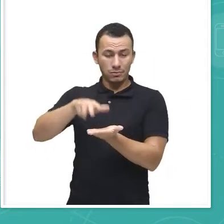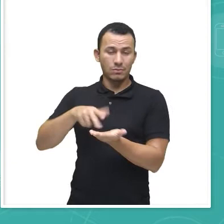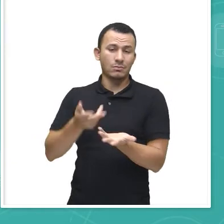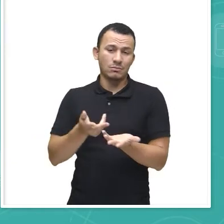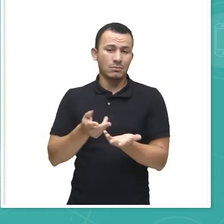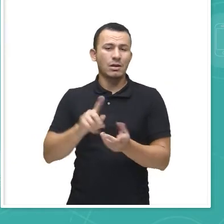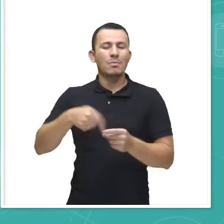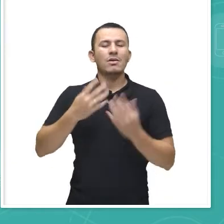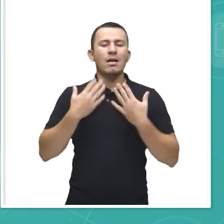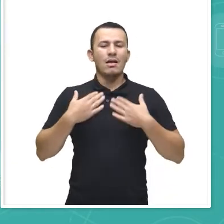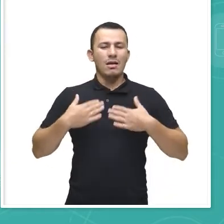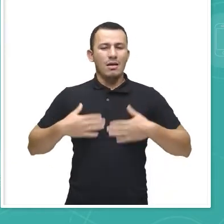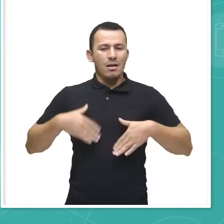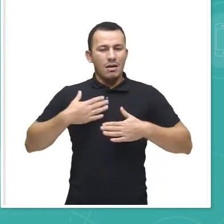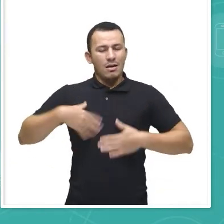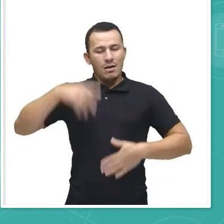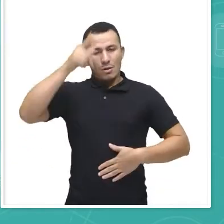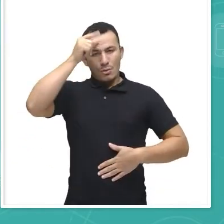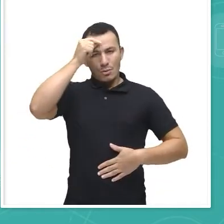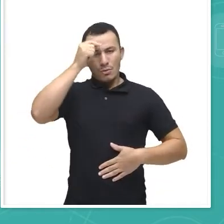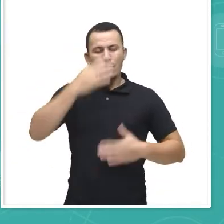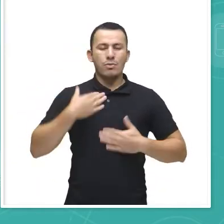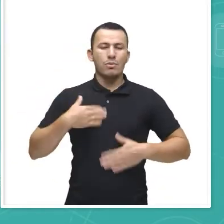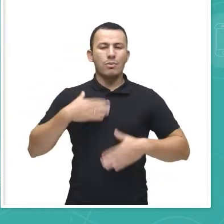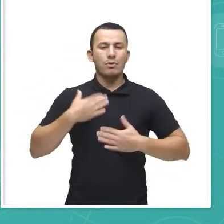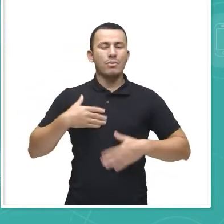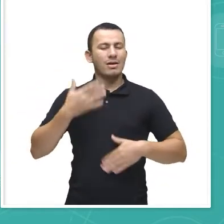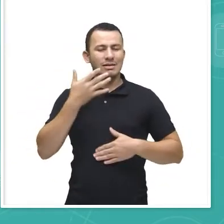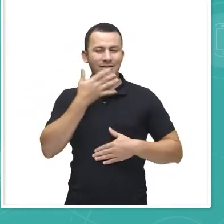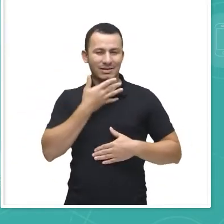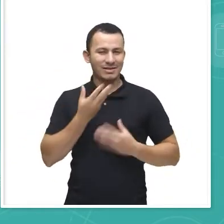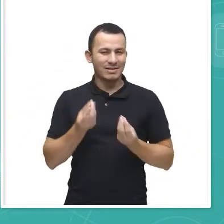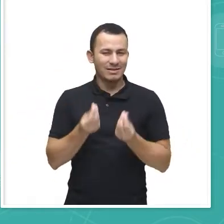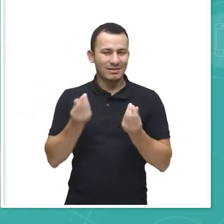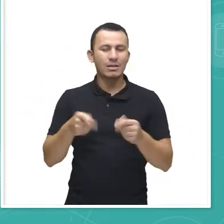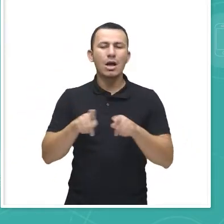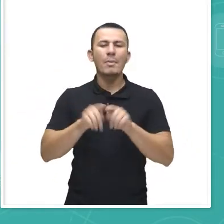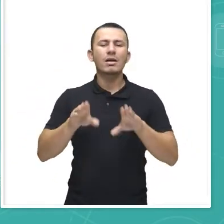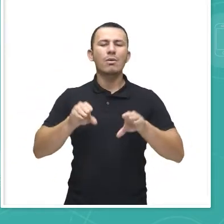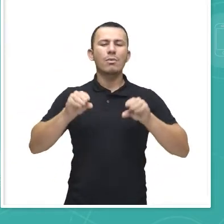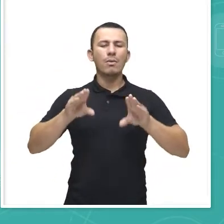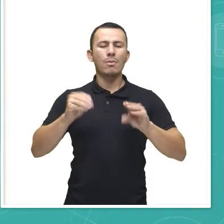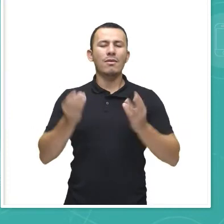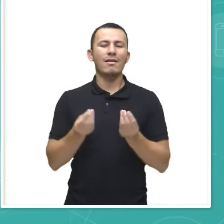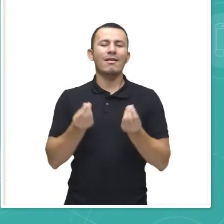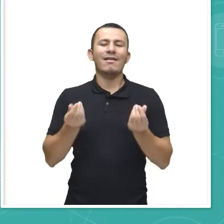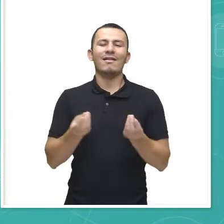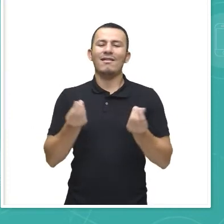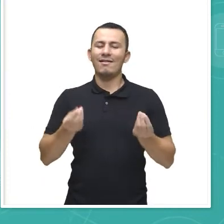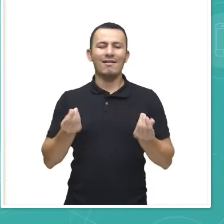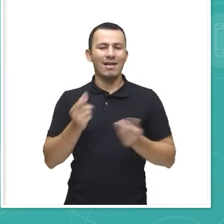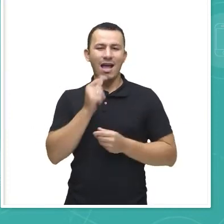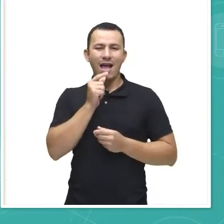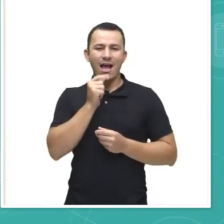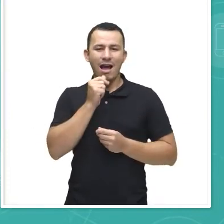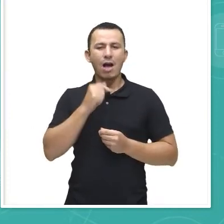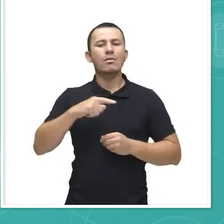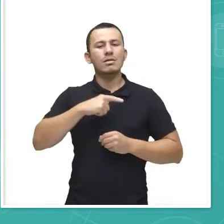depois relaxa, então isso daí também é gostoso. Efeito massageador. A água, quando se